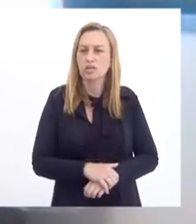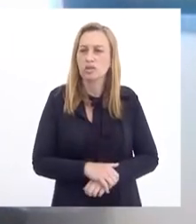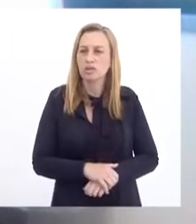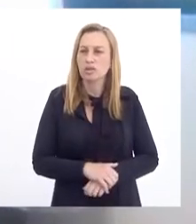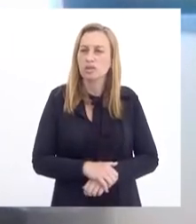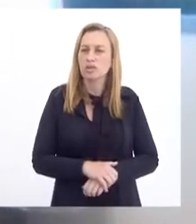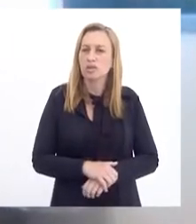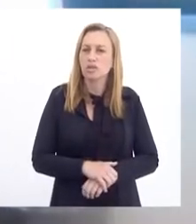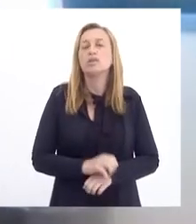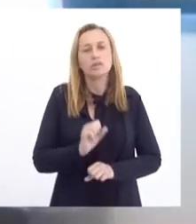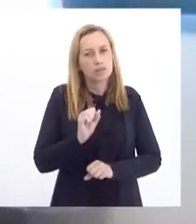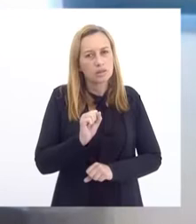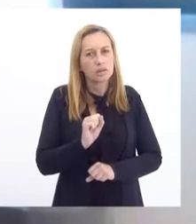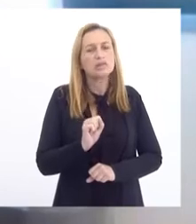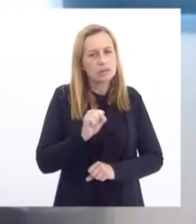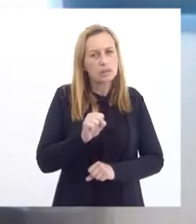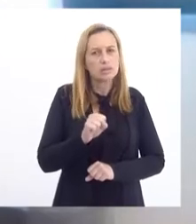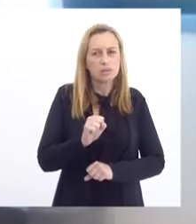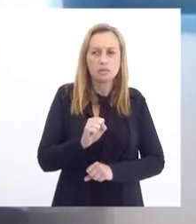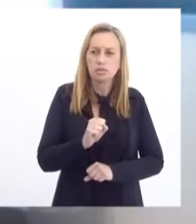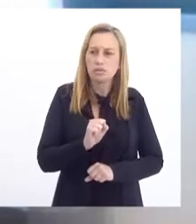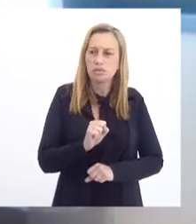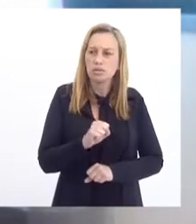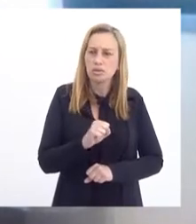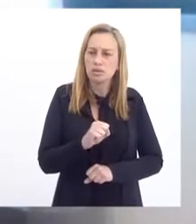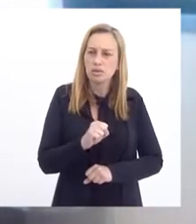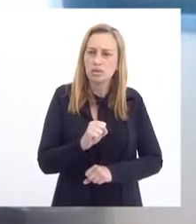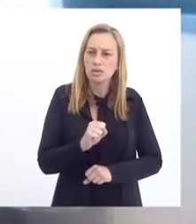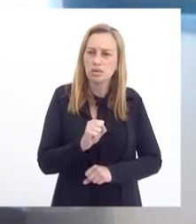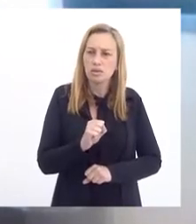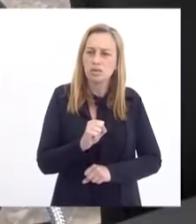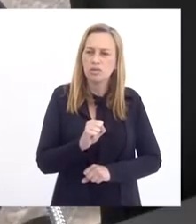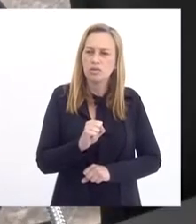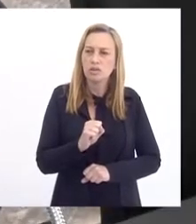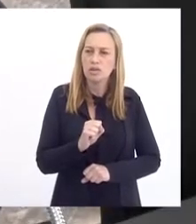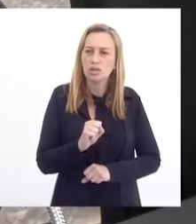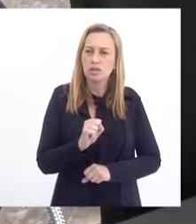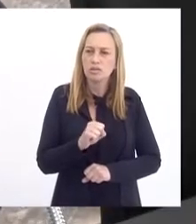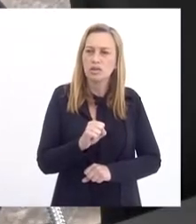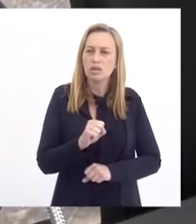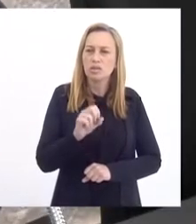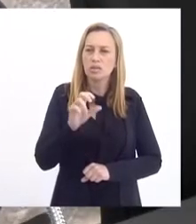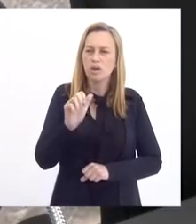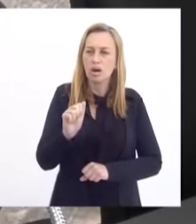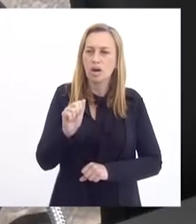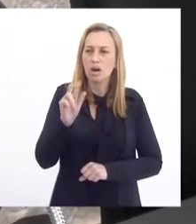essa a ideia? Acho que vai ser no auditório.